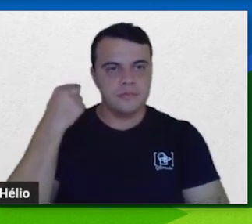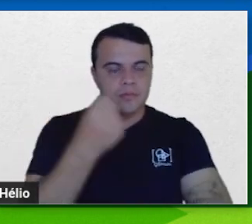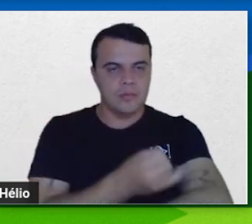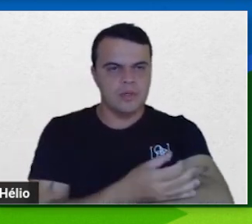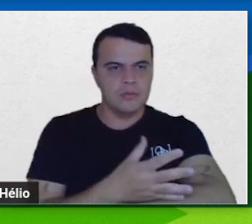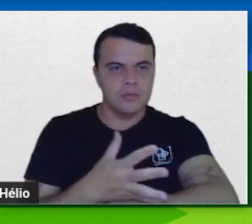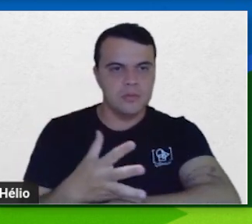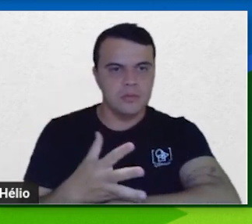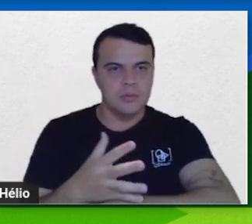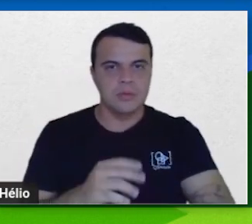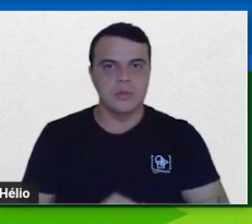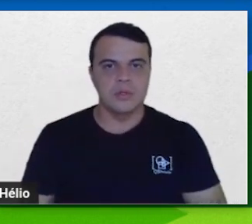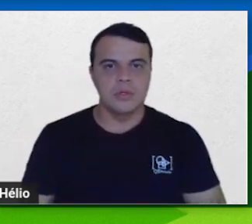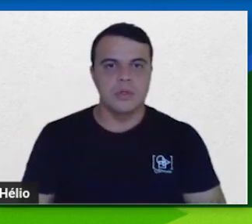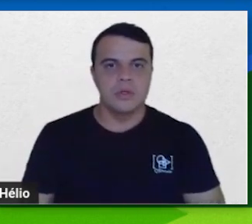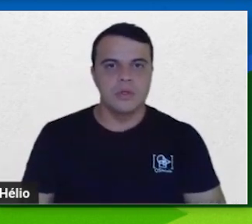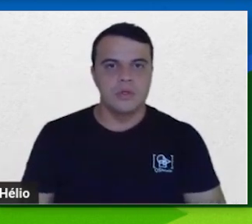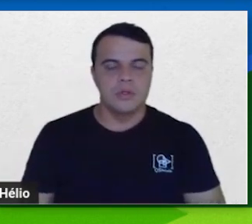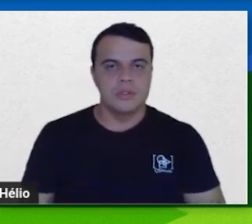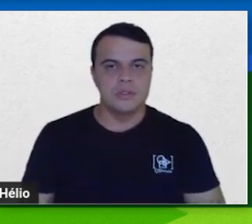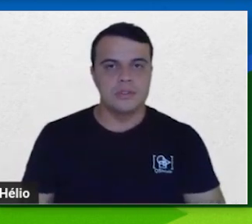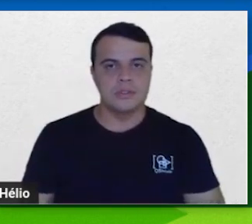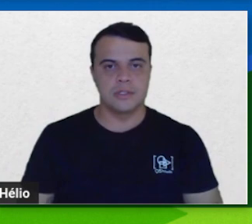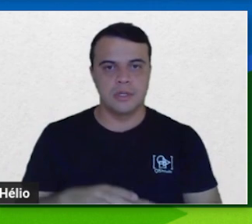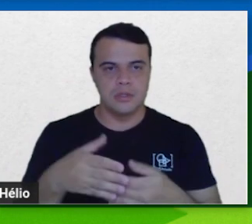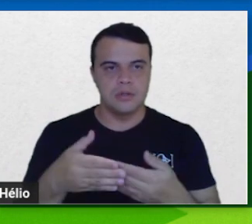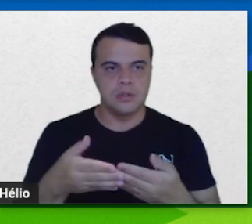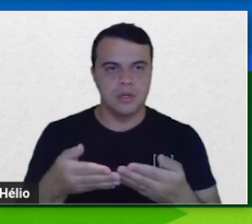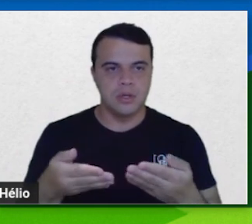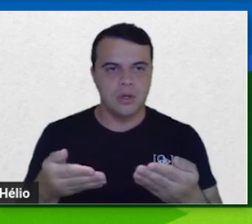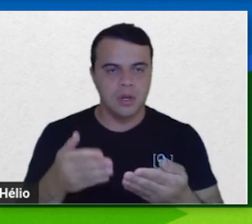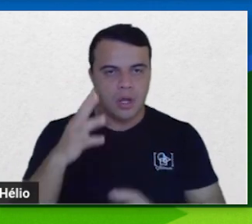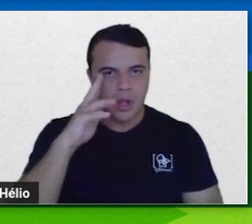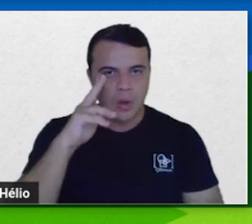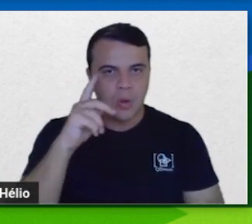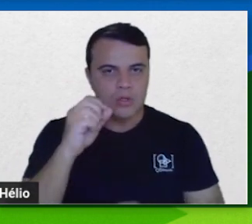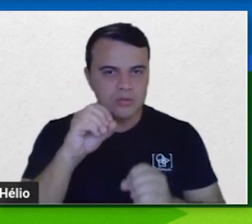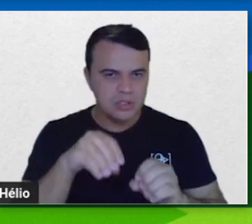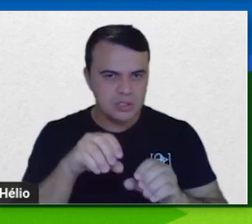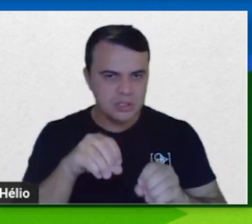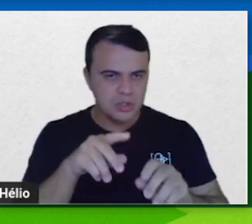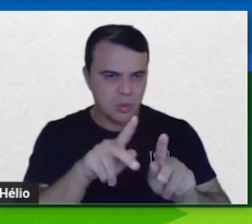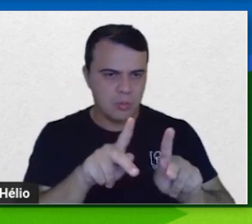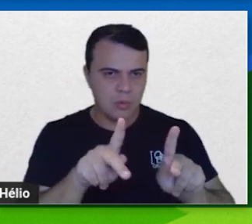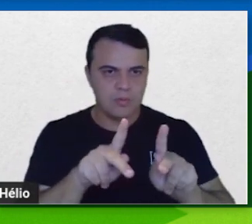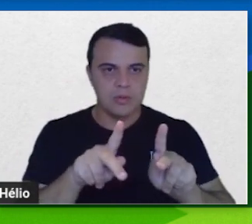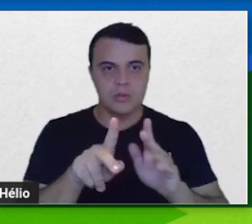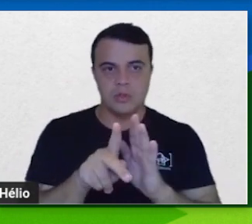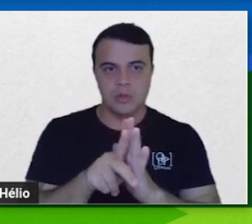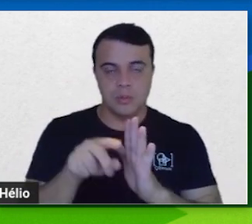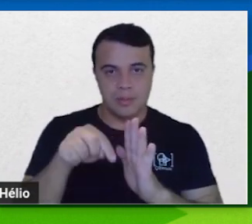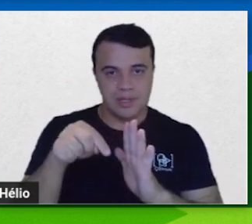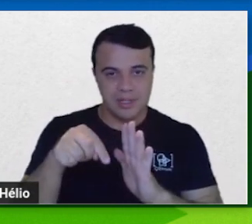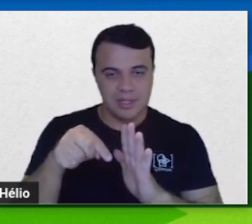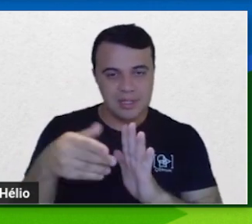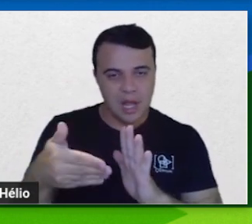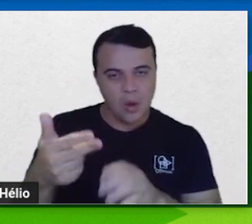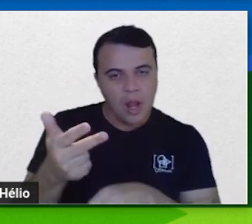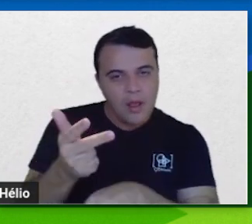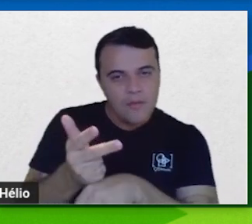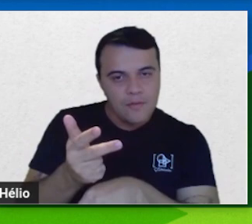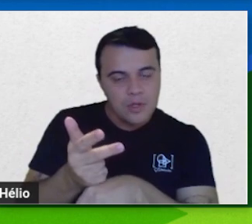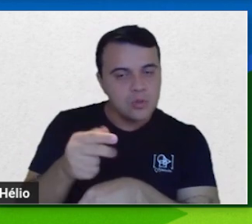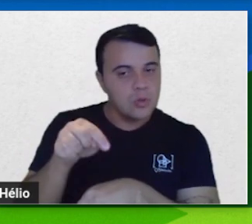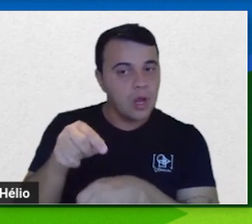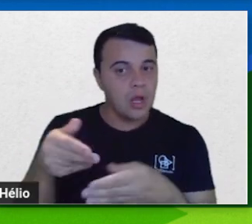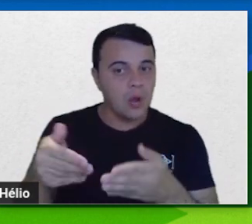branco. Bom, a formação de professores desse episódio, a ideia